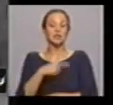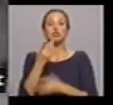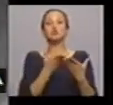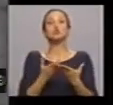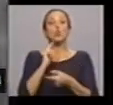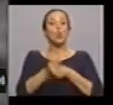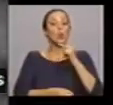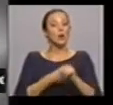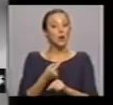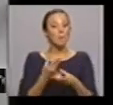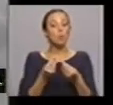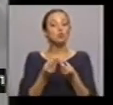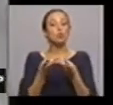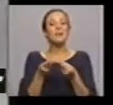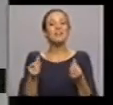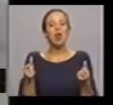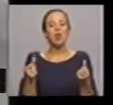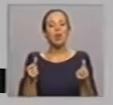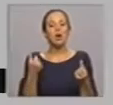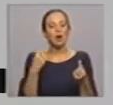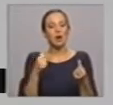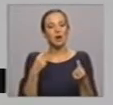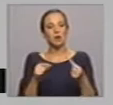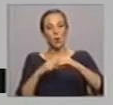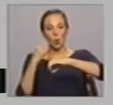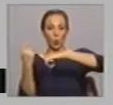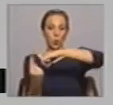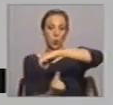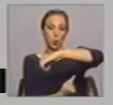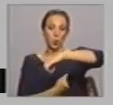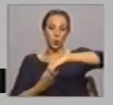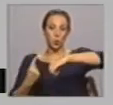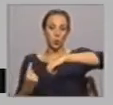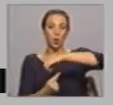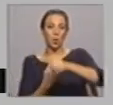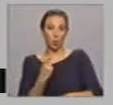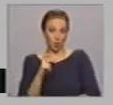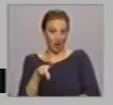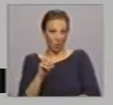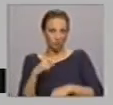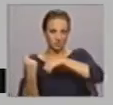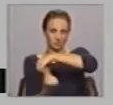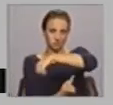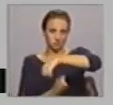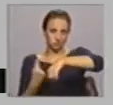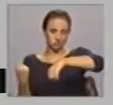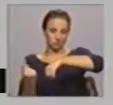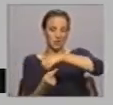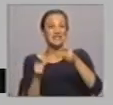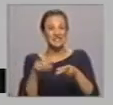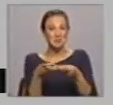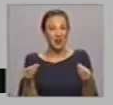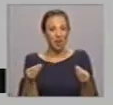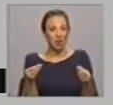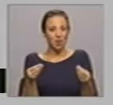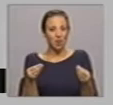É que muito do material que se encontra nos anéis de Urano, tal como já desconfiámos que acontece também nos outros anéis, muito desse